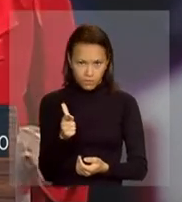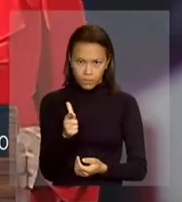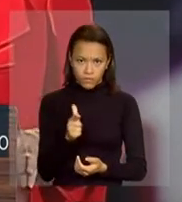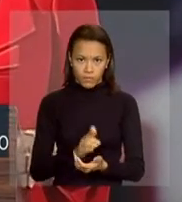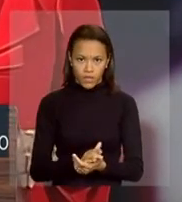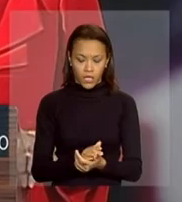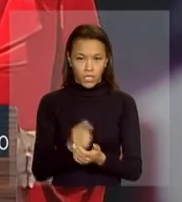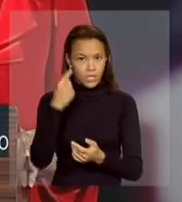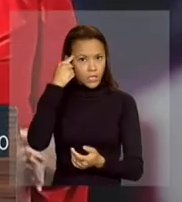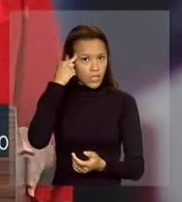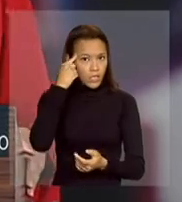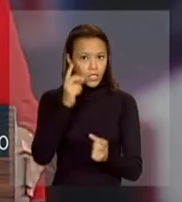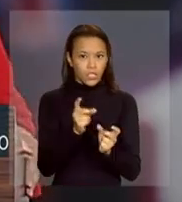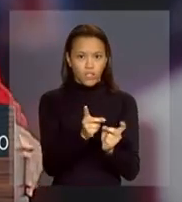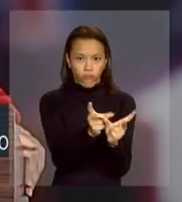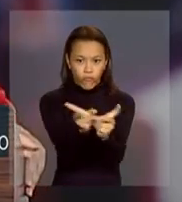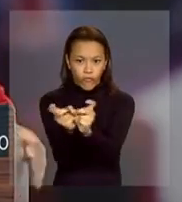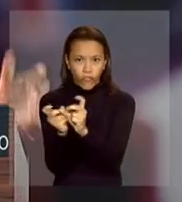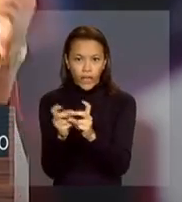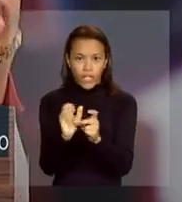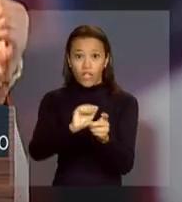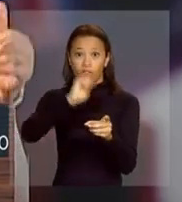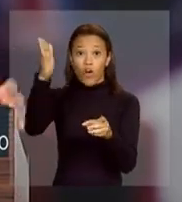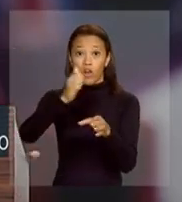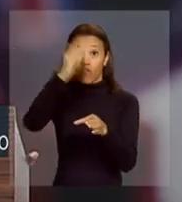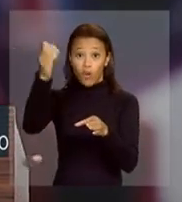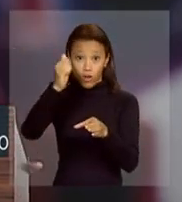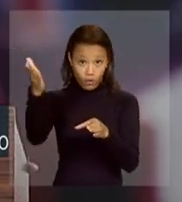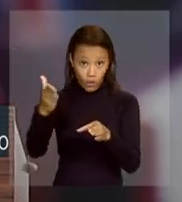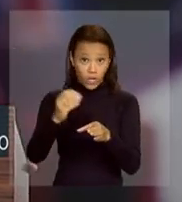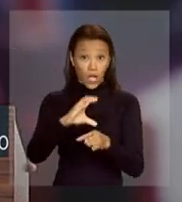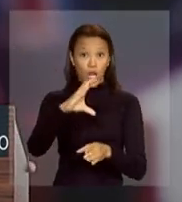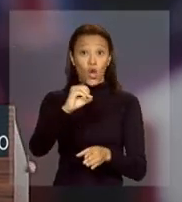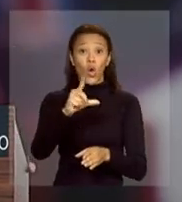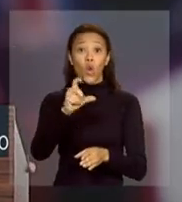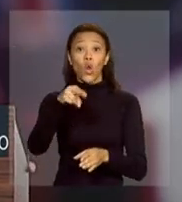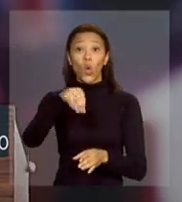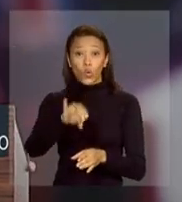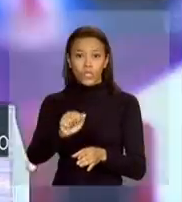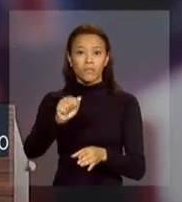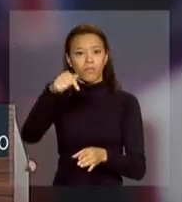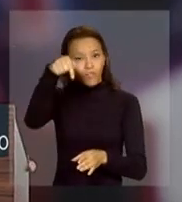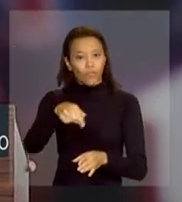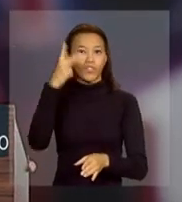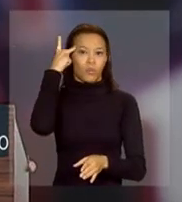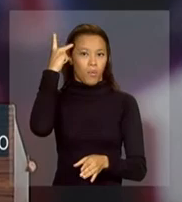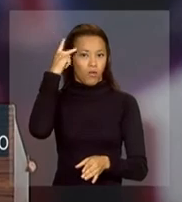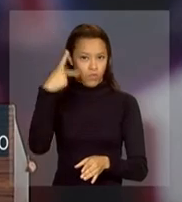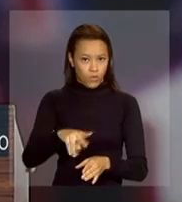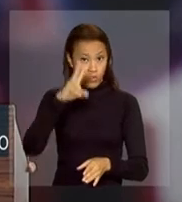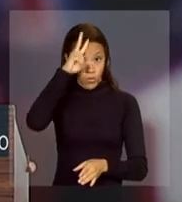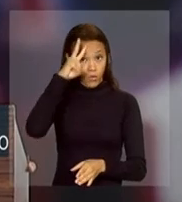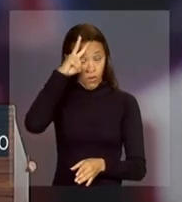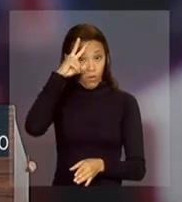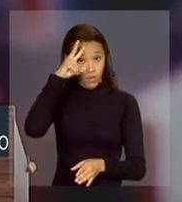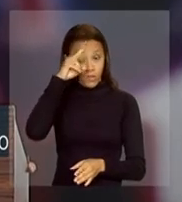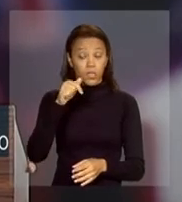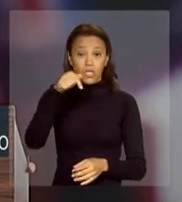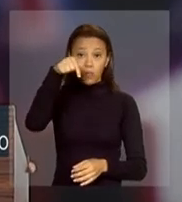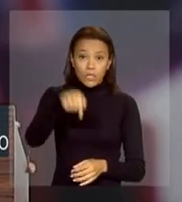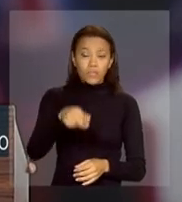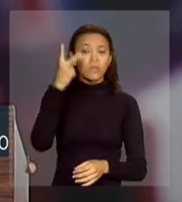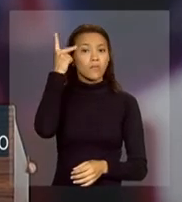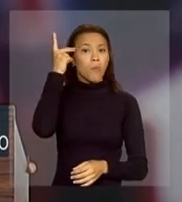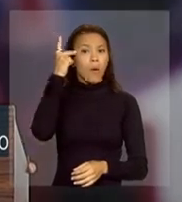e do Comércio externo a Colonial foi São Paulo em São